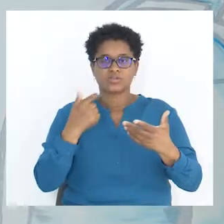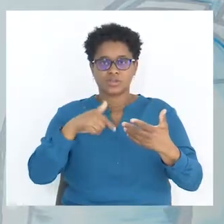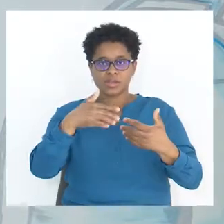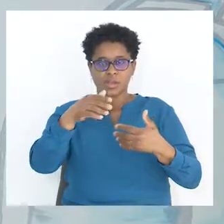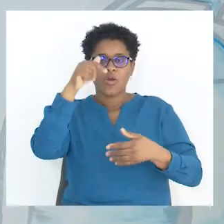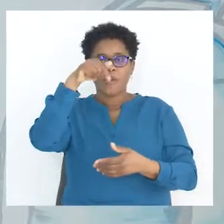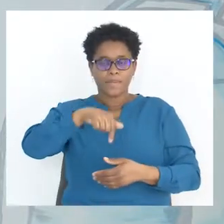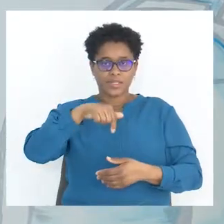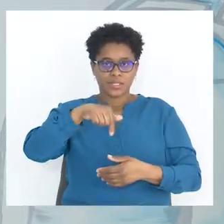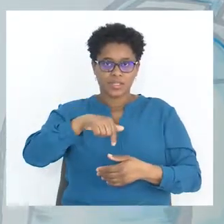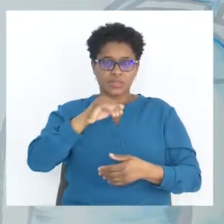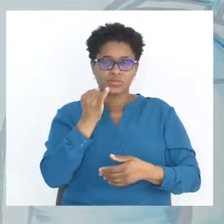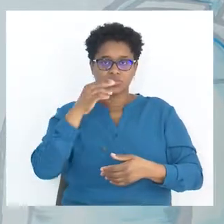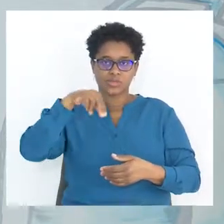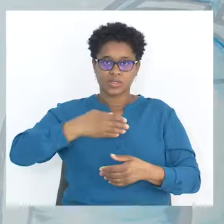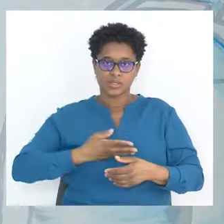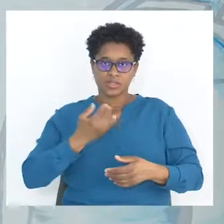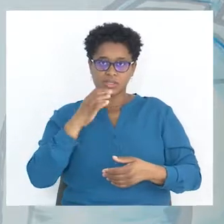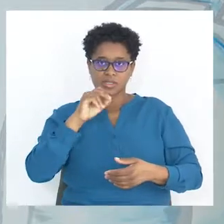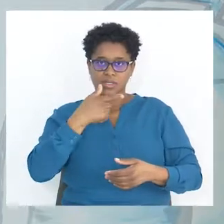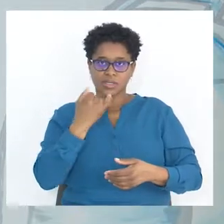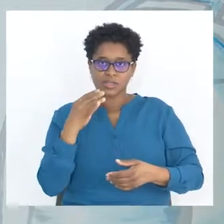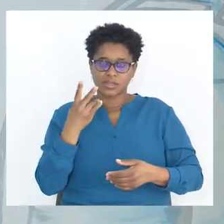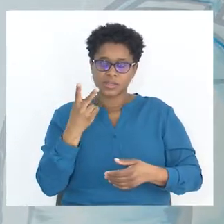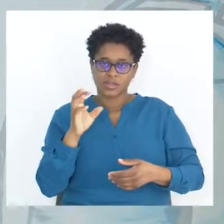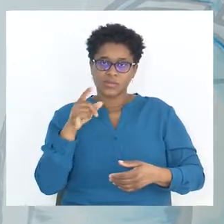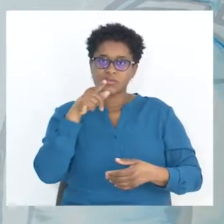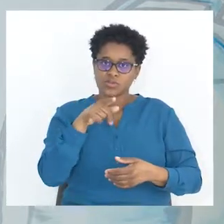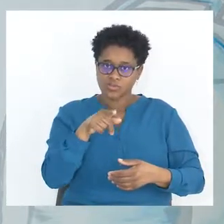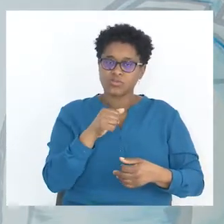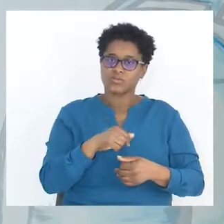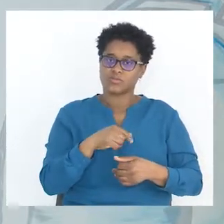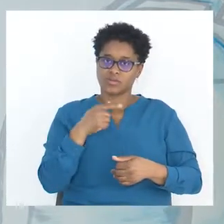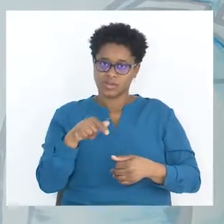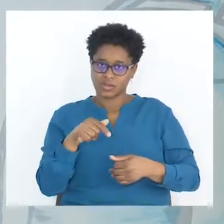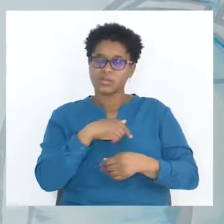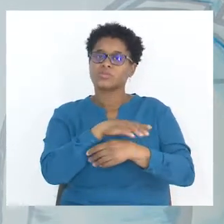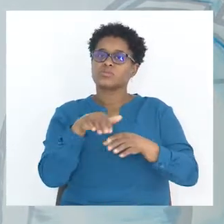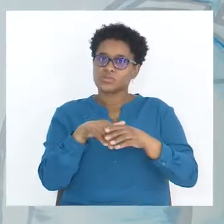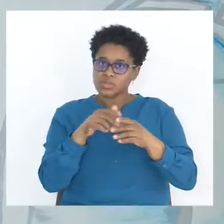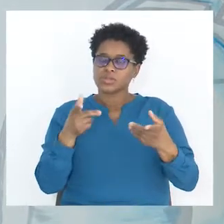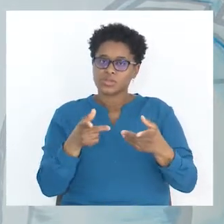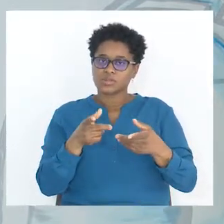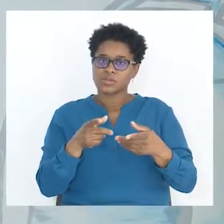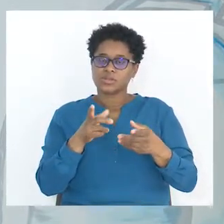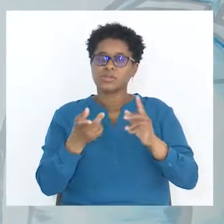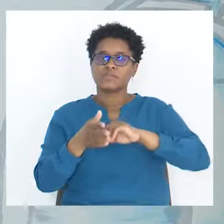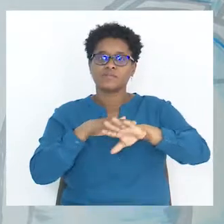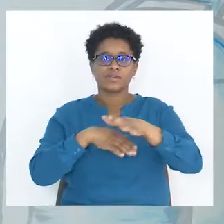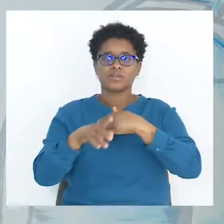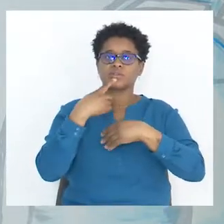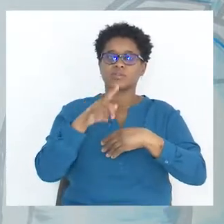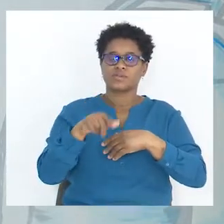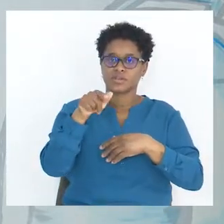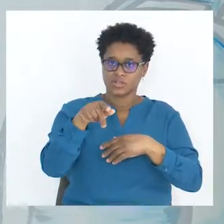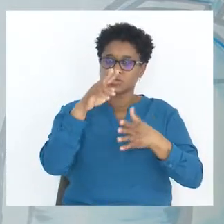tempo presente do indicativo, tu vais manter esse tempo ali na tua produção de reformular